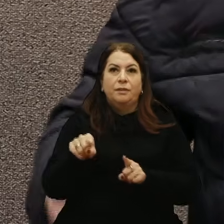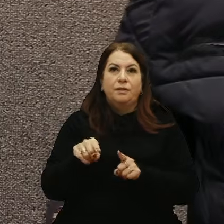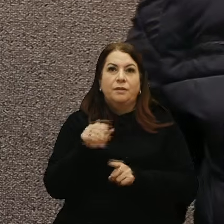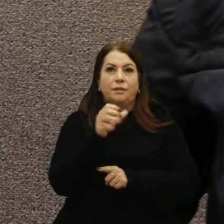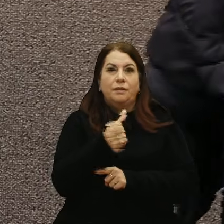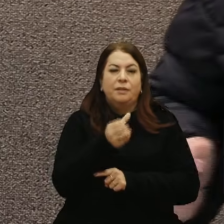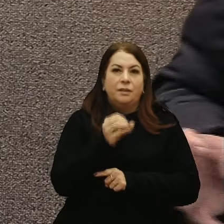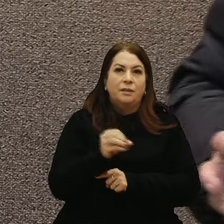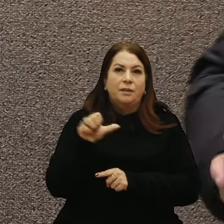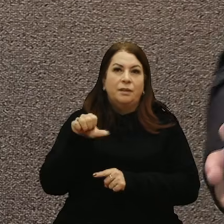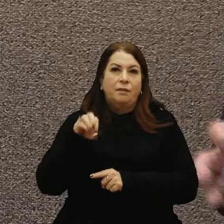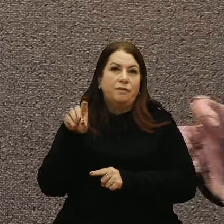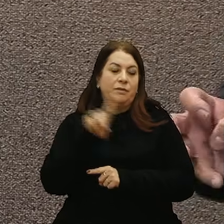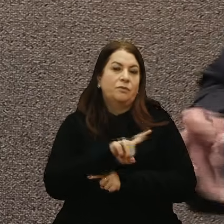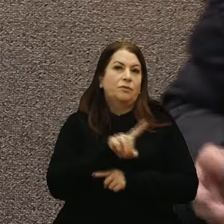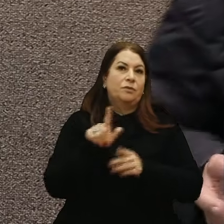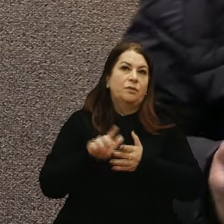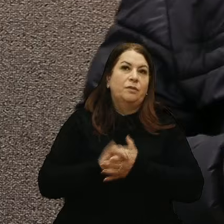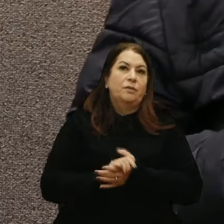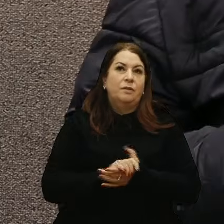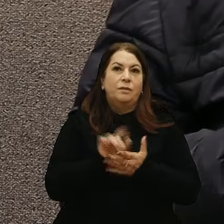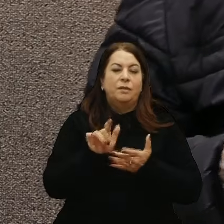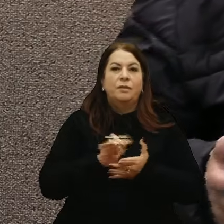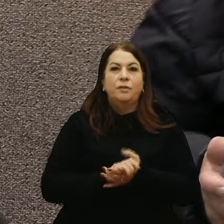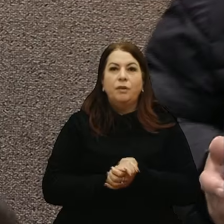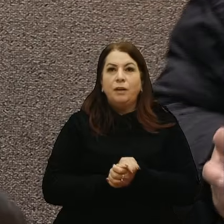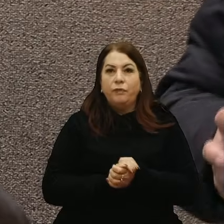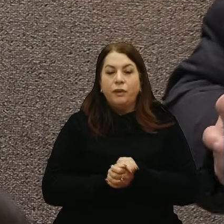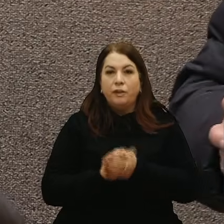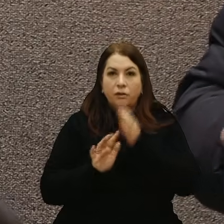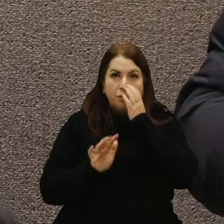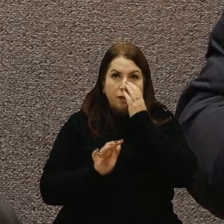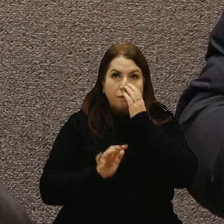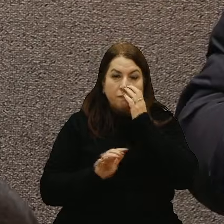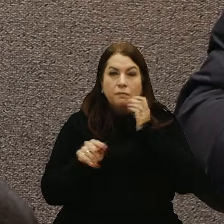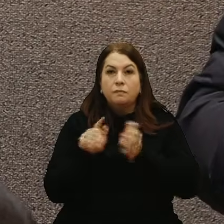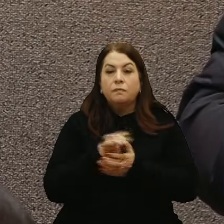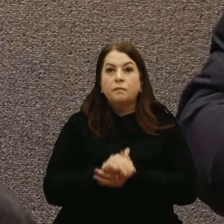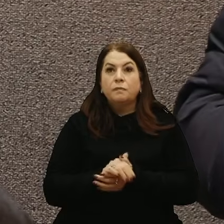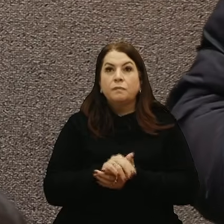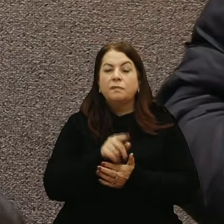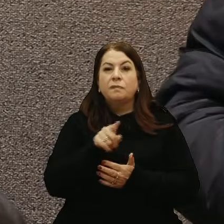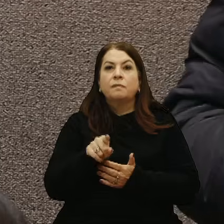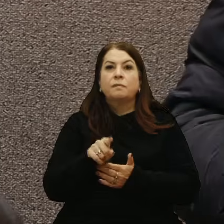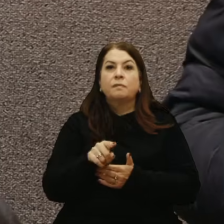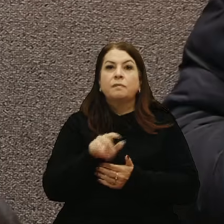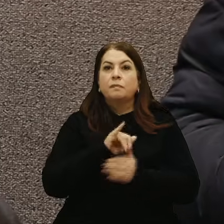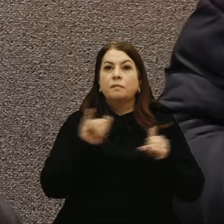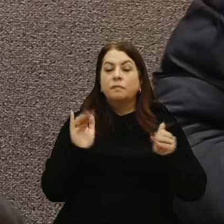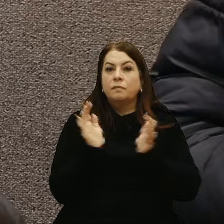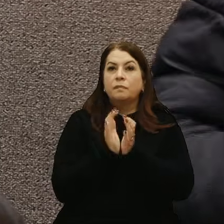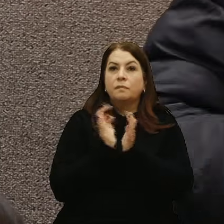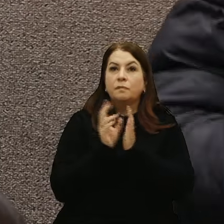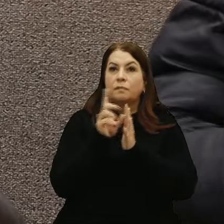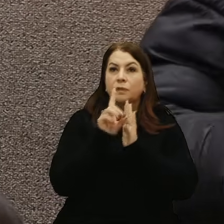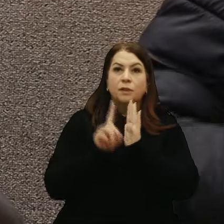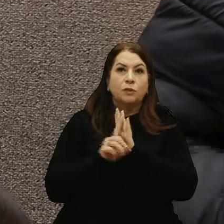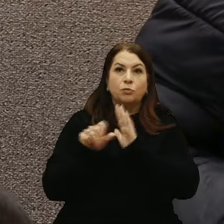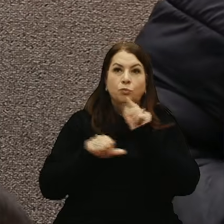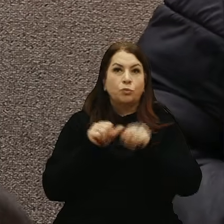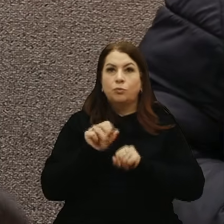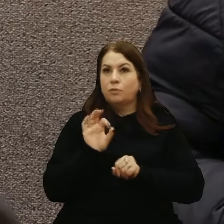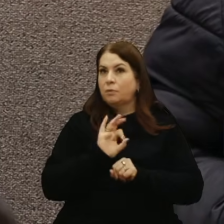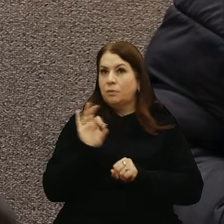60, 90 dias. E quero inclusive avisar os colegas que com o decreto não muda nada